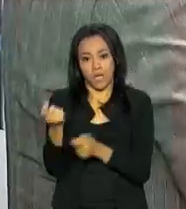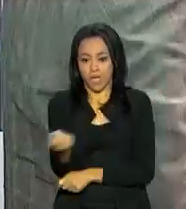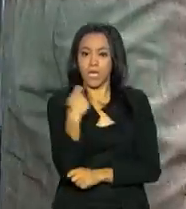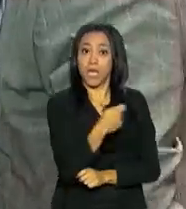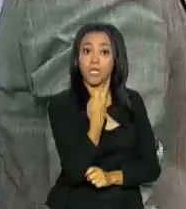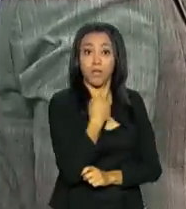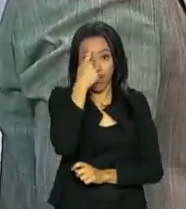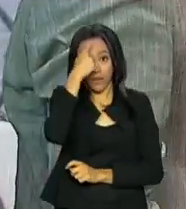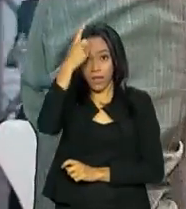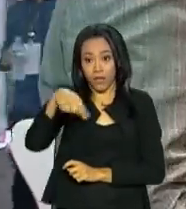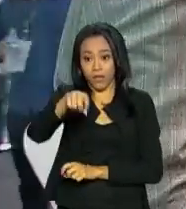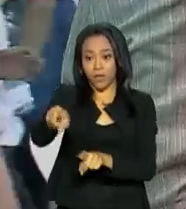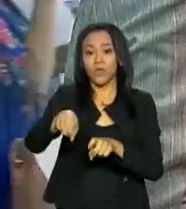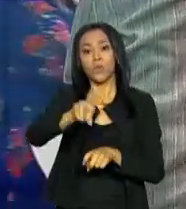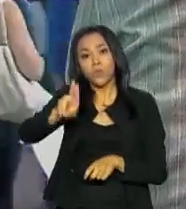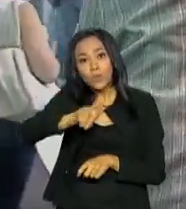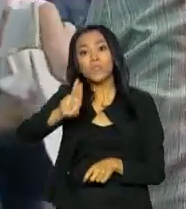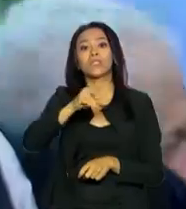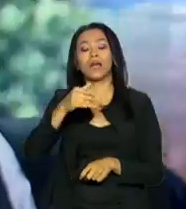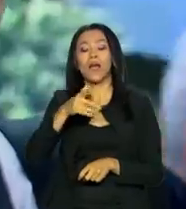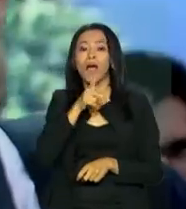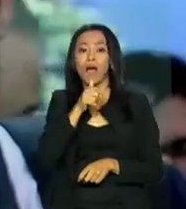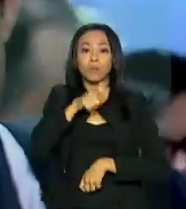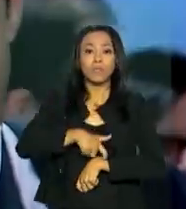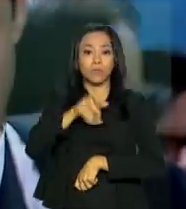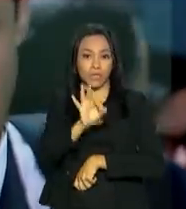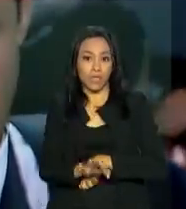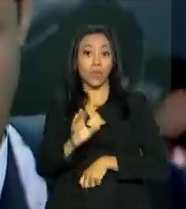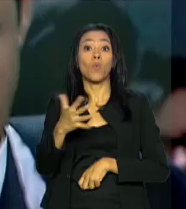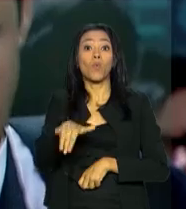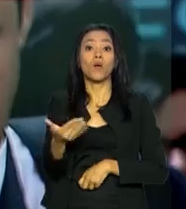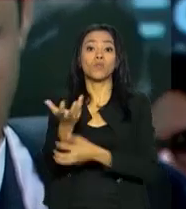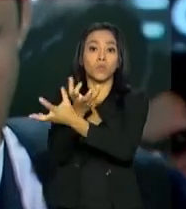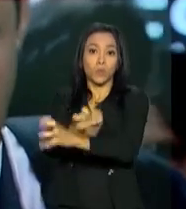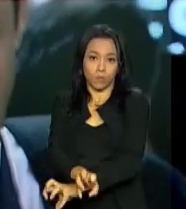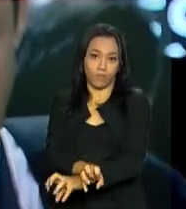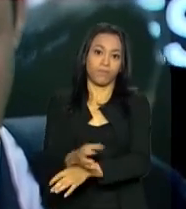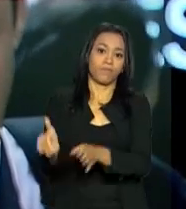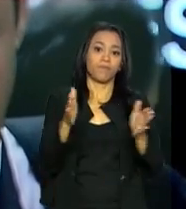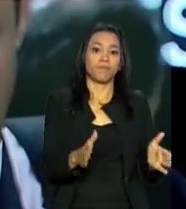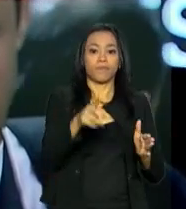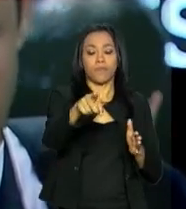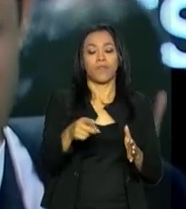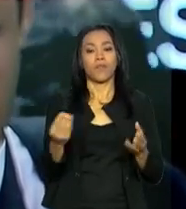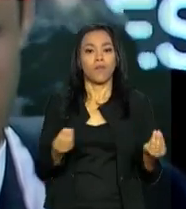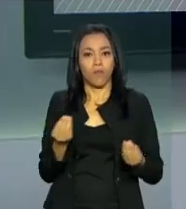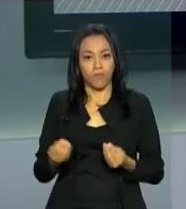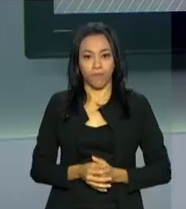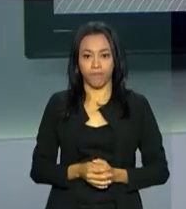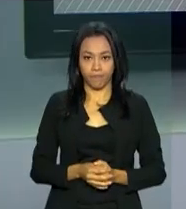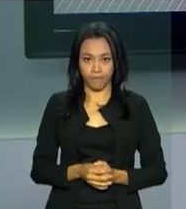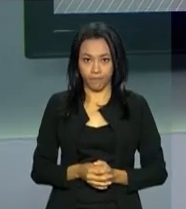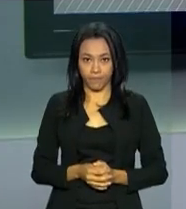agricultores têm uma água e momentos de estiagem nota qualquer dobrar a área irrigada no brasil a médio prazo